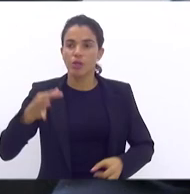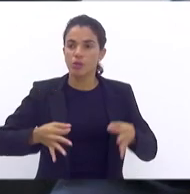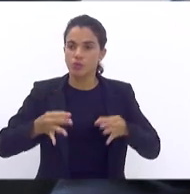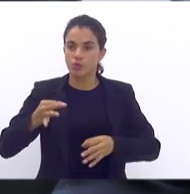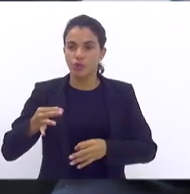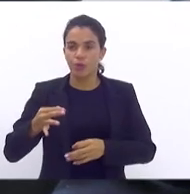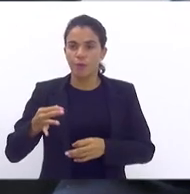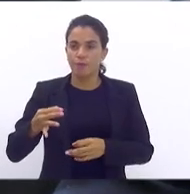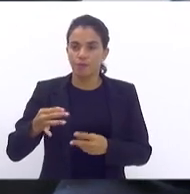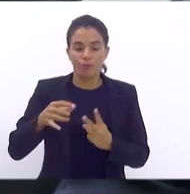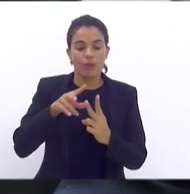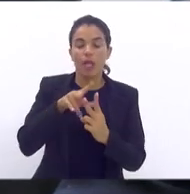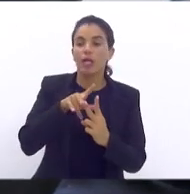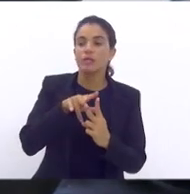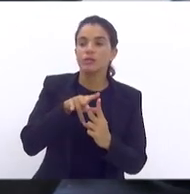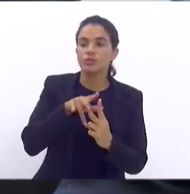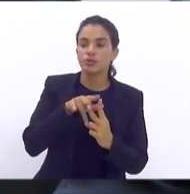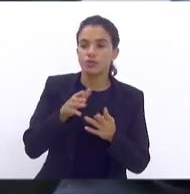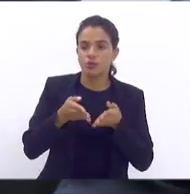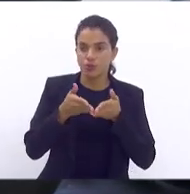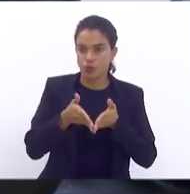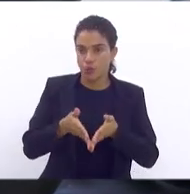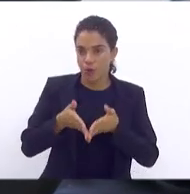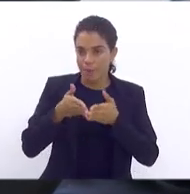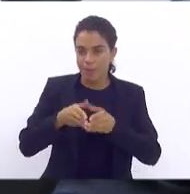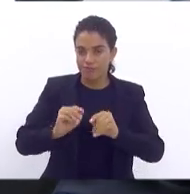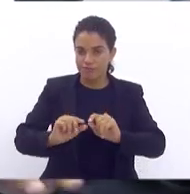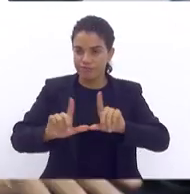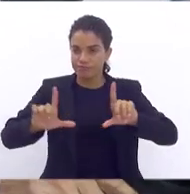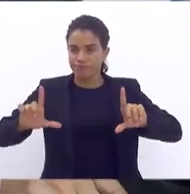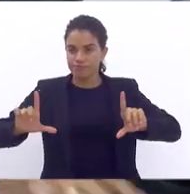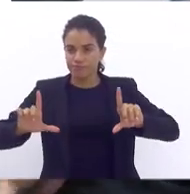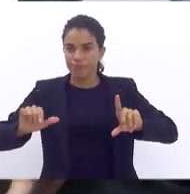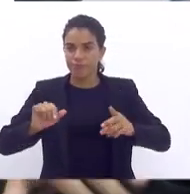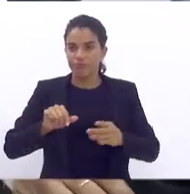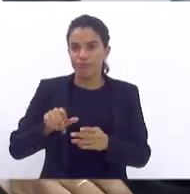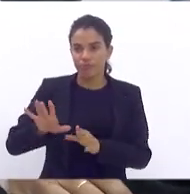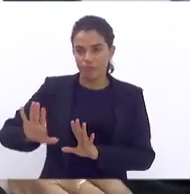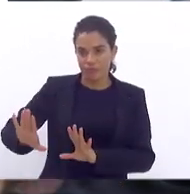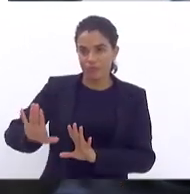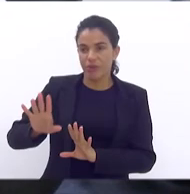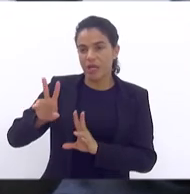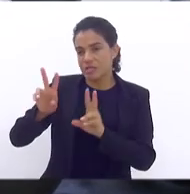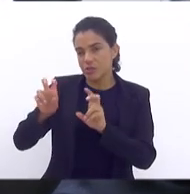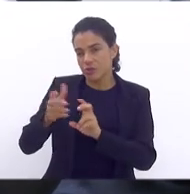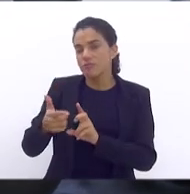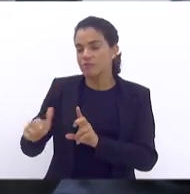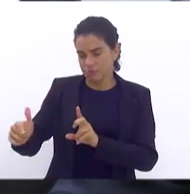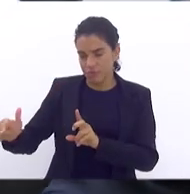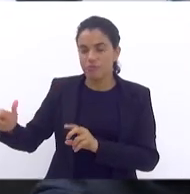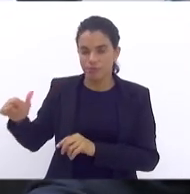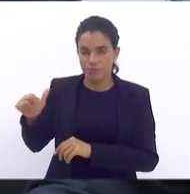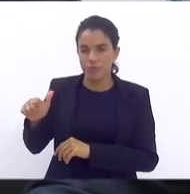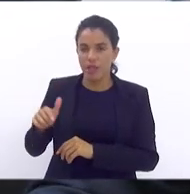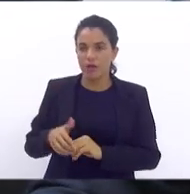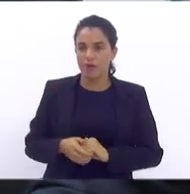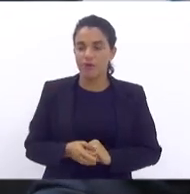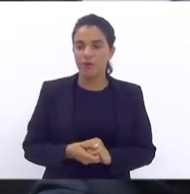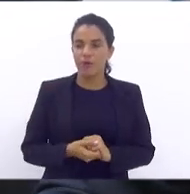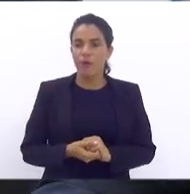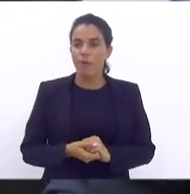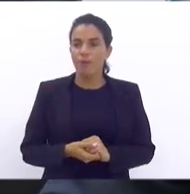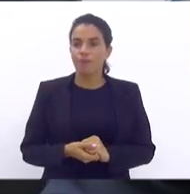duas que estão mais em destaque? Vamos deixar essas 60 padocas, tem 61 encalhadas na Baía de